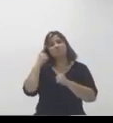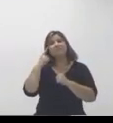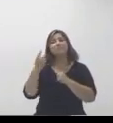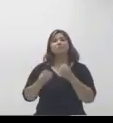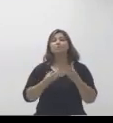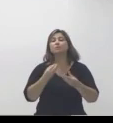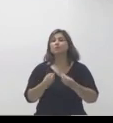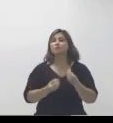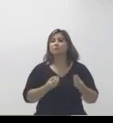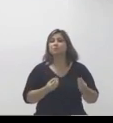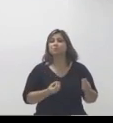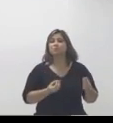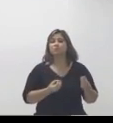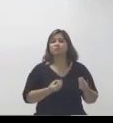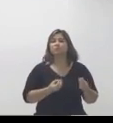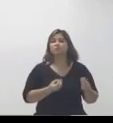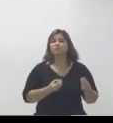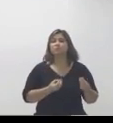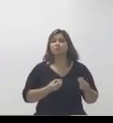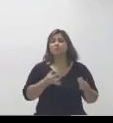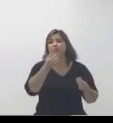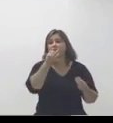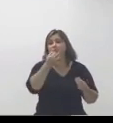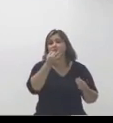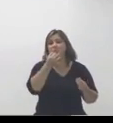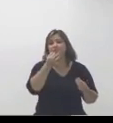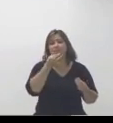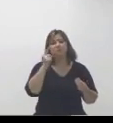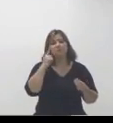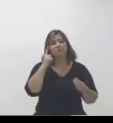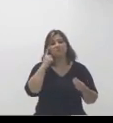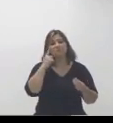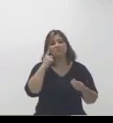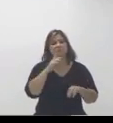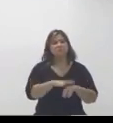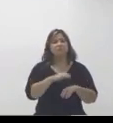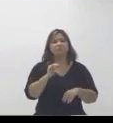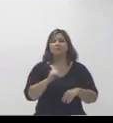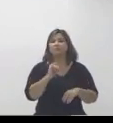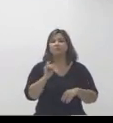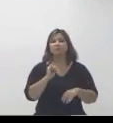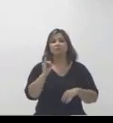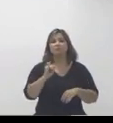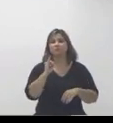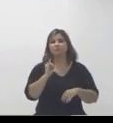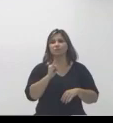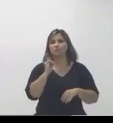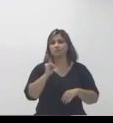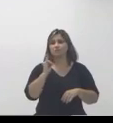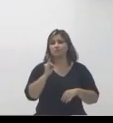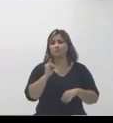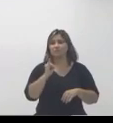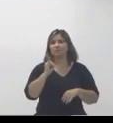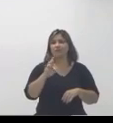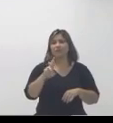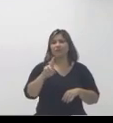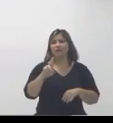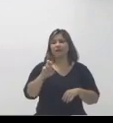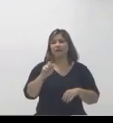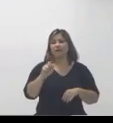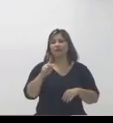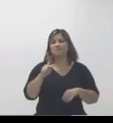enfim nessa perspectiva pensar que é extremamente importante que é a rápida ela